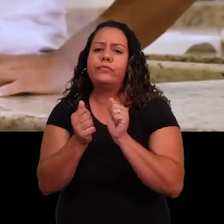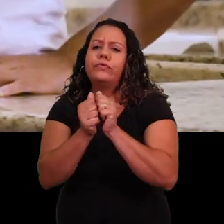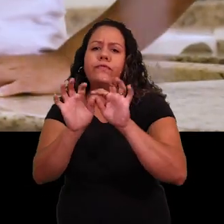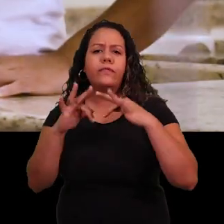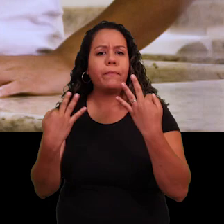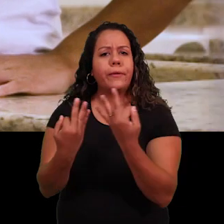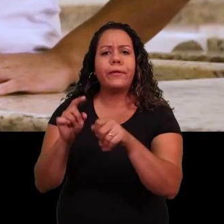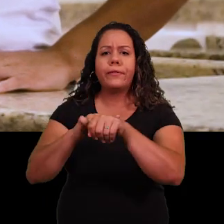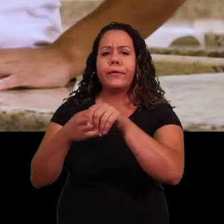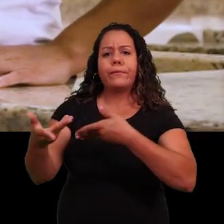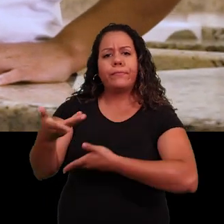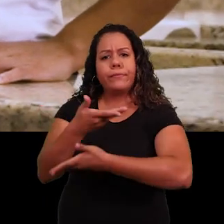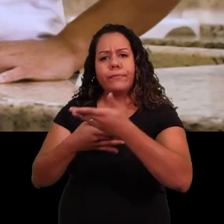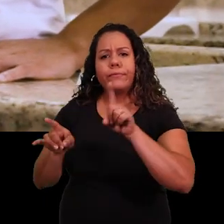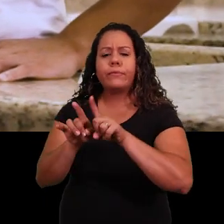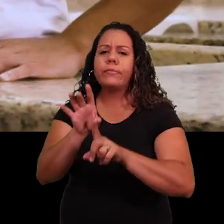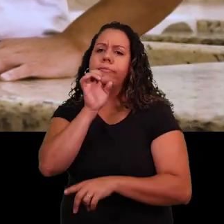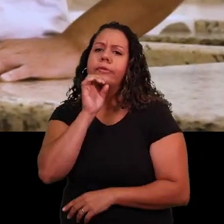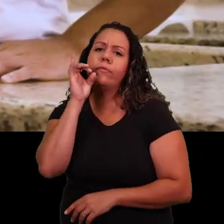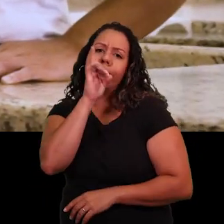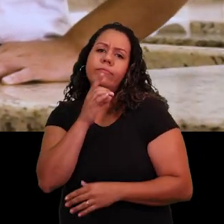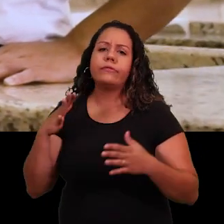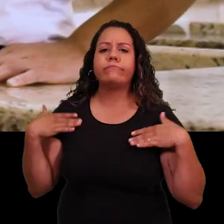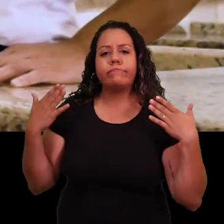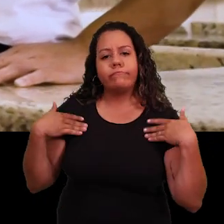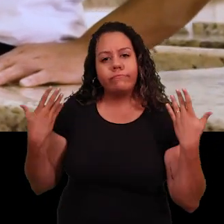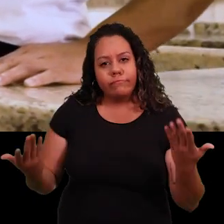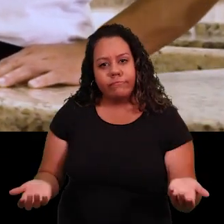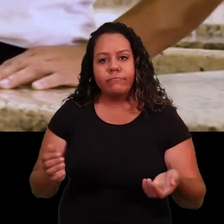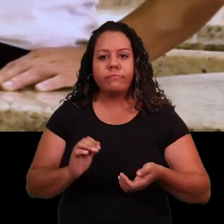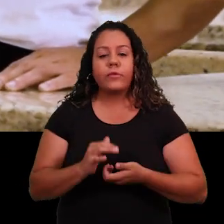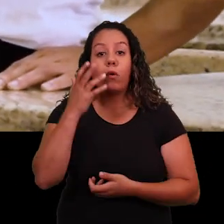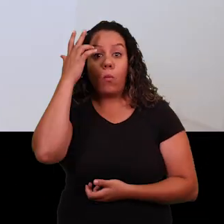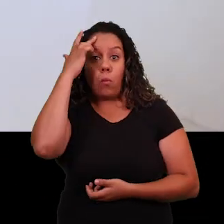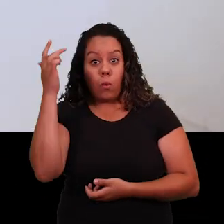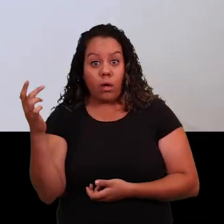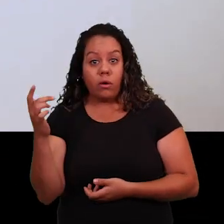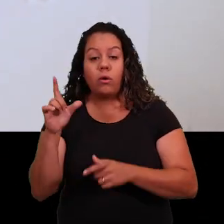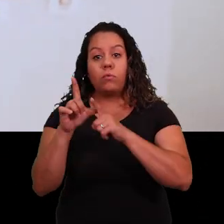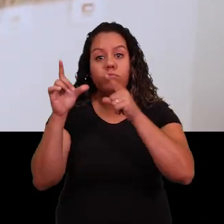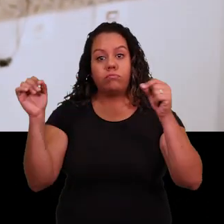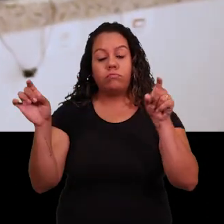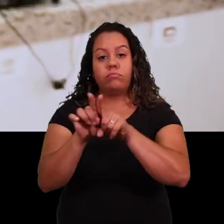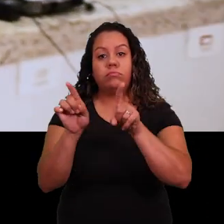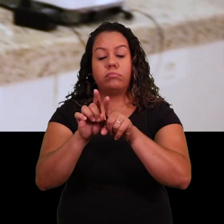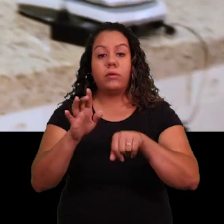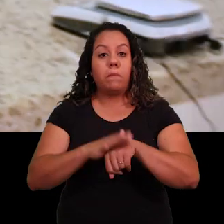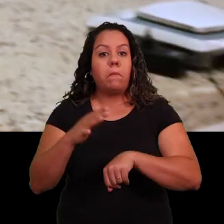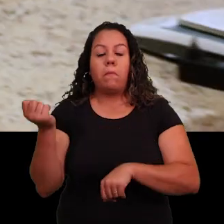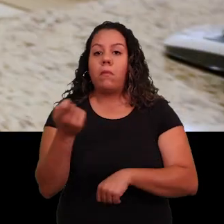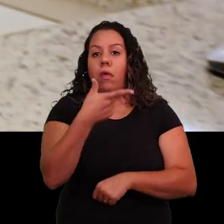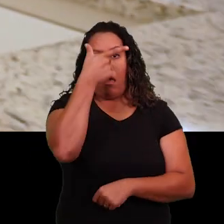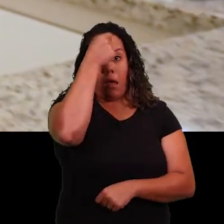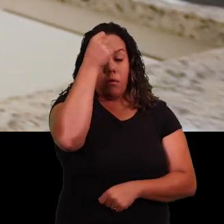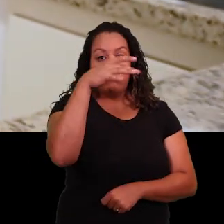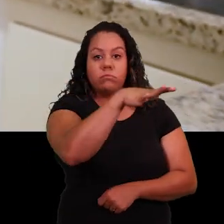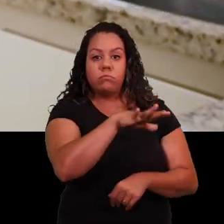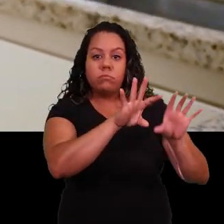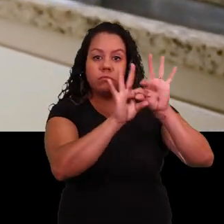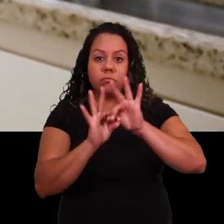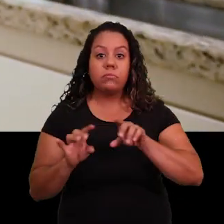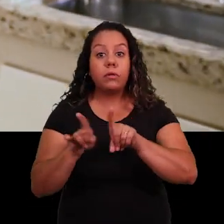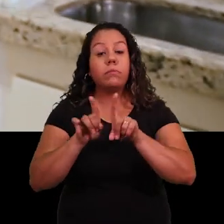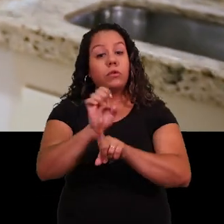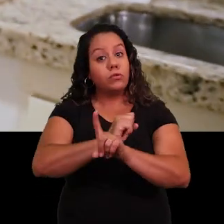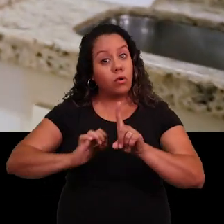família, para me divertir aos finais de semana. Eu acho que a UFJF engloba muito mais do que o contexto acadêmico, ela engloba o contexto